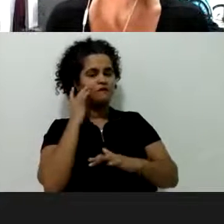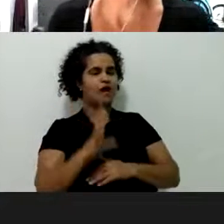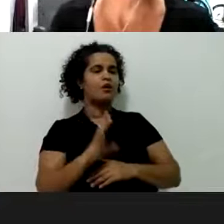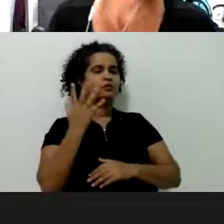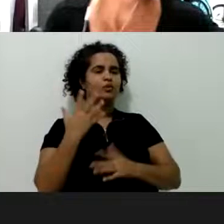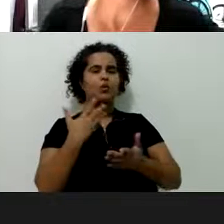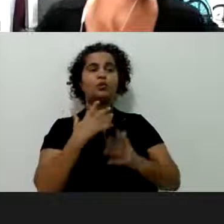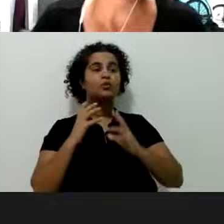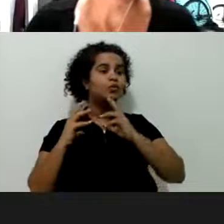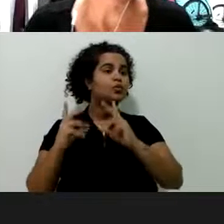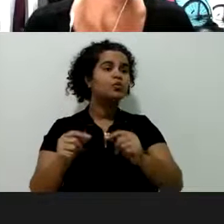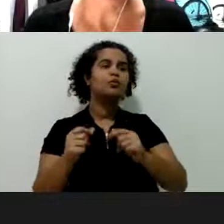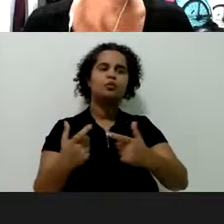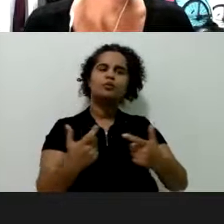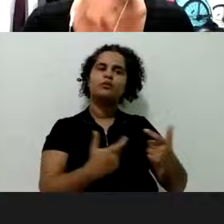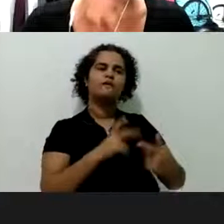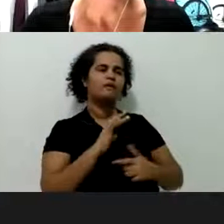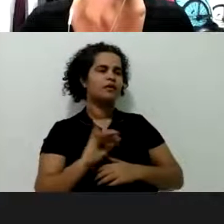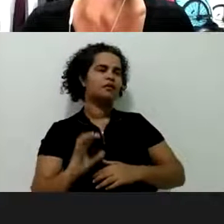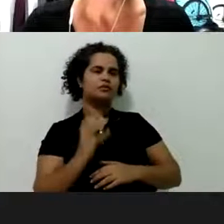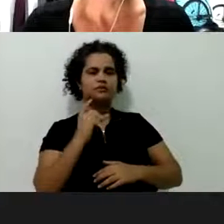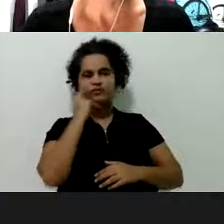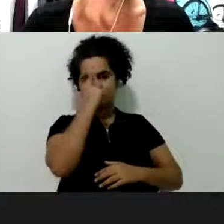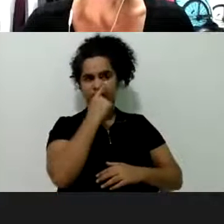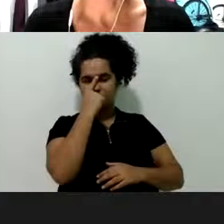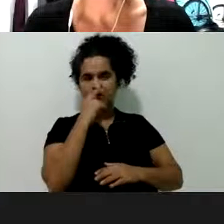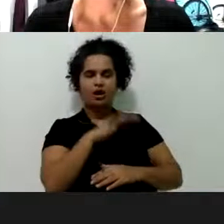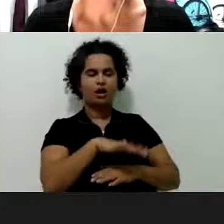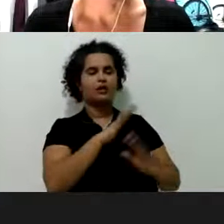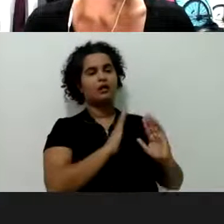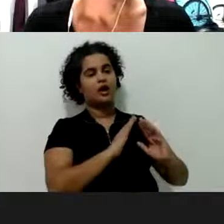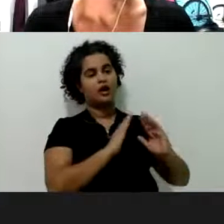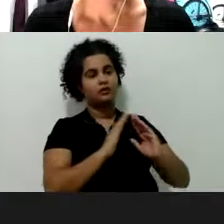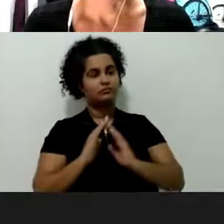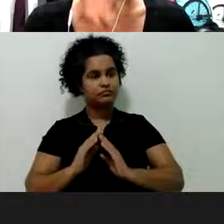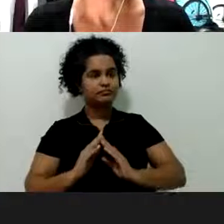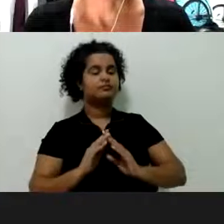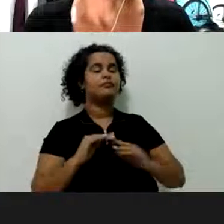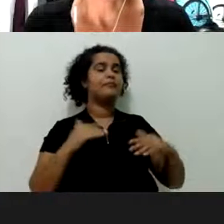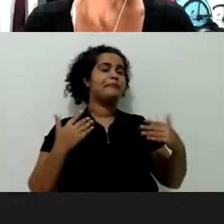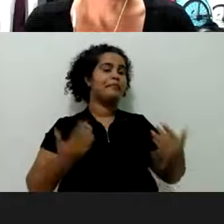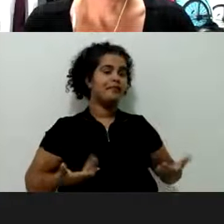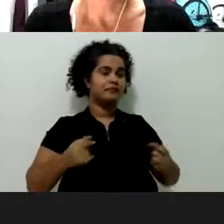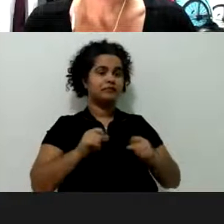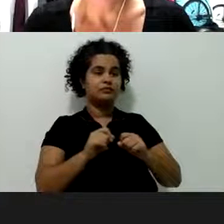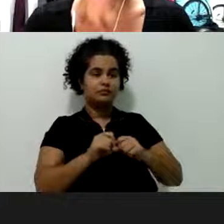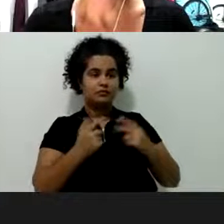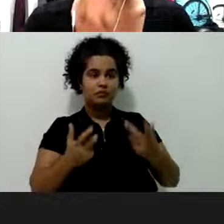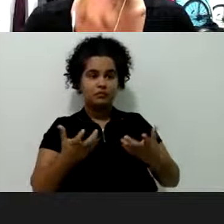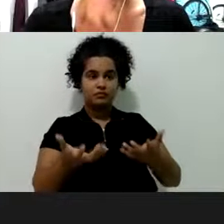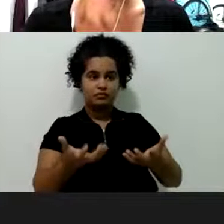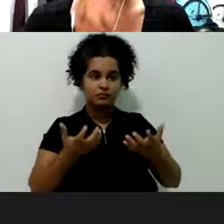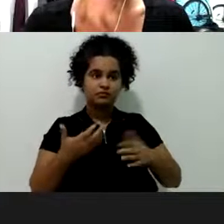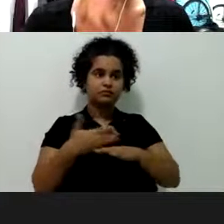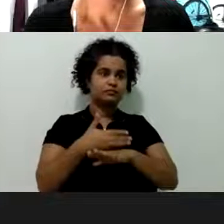os lugares, nos centros, nas áreas residenciais. Agora, quando você faz algo que, de certa forma, busca essa participação,